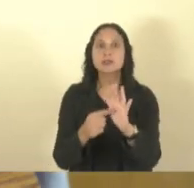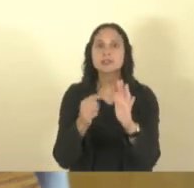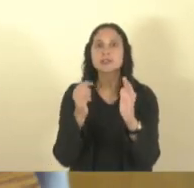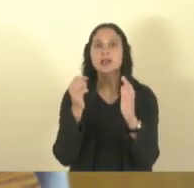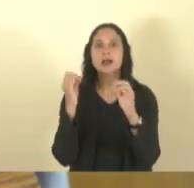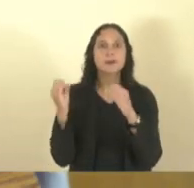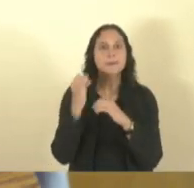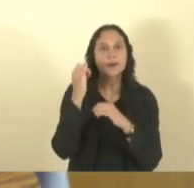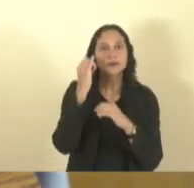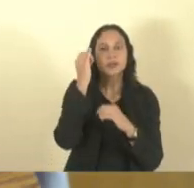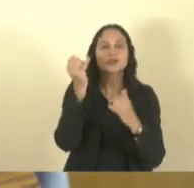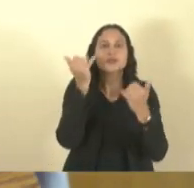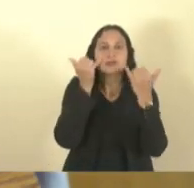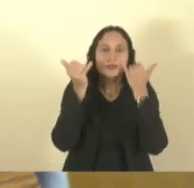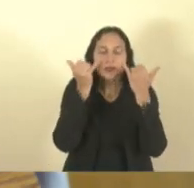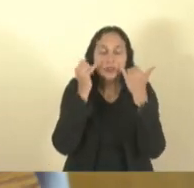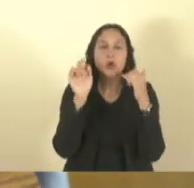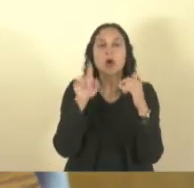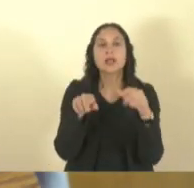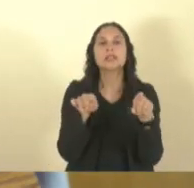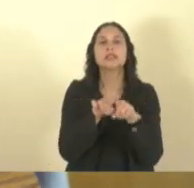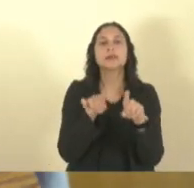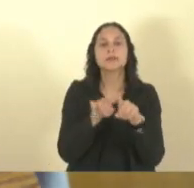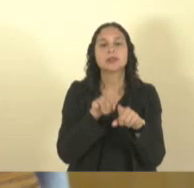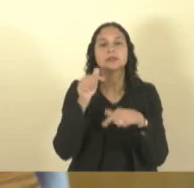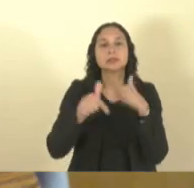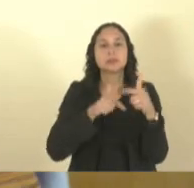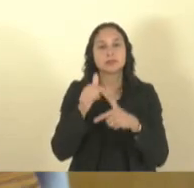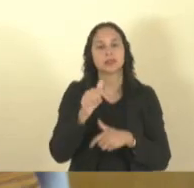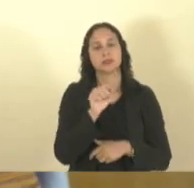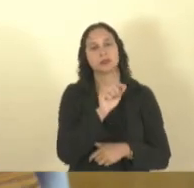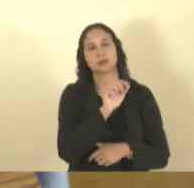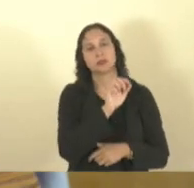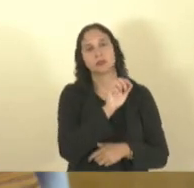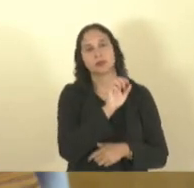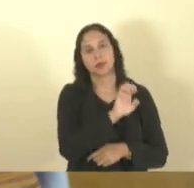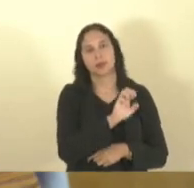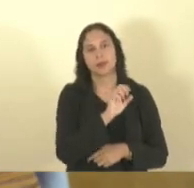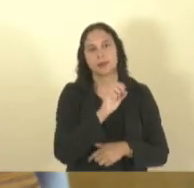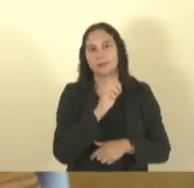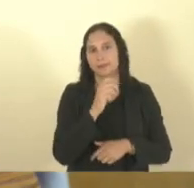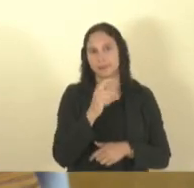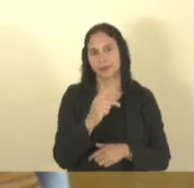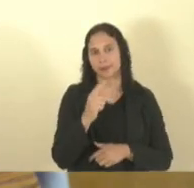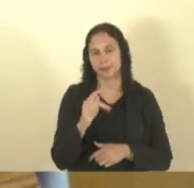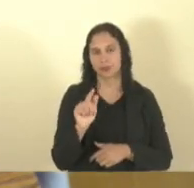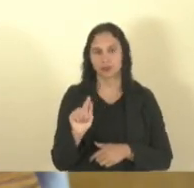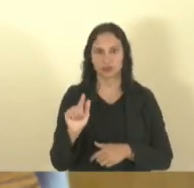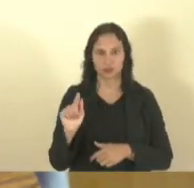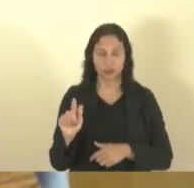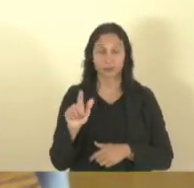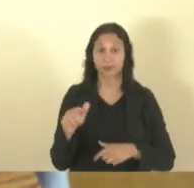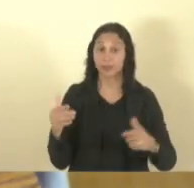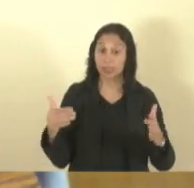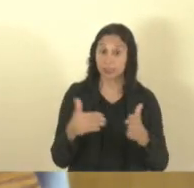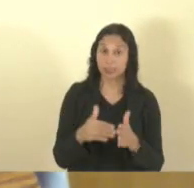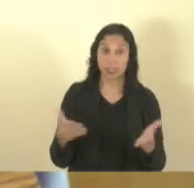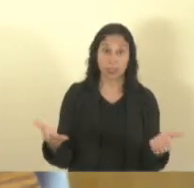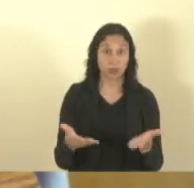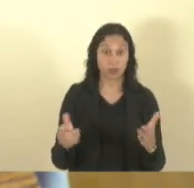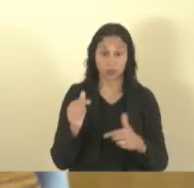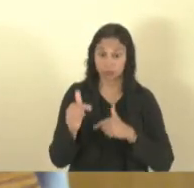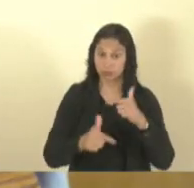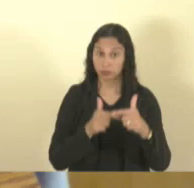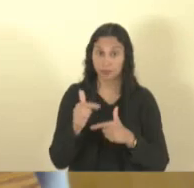a participação dos EPPGGs na concepção e até hoje na gestão e no acompanhamento